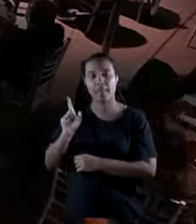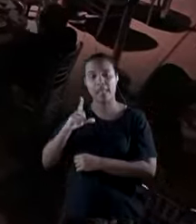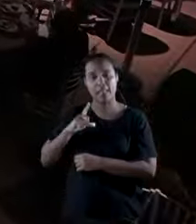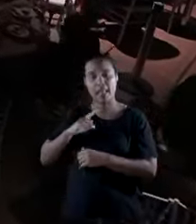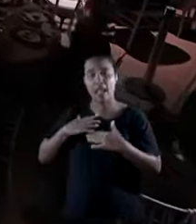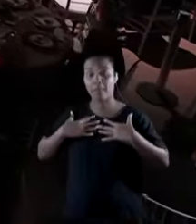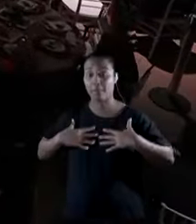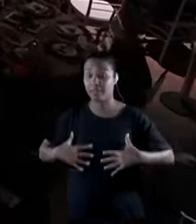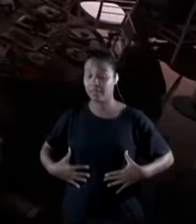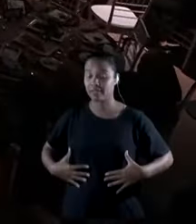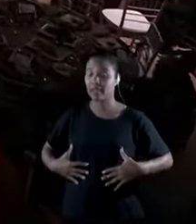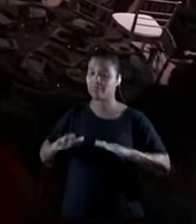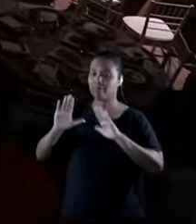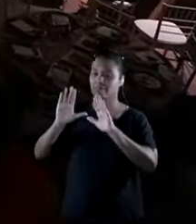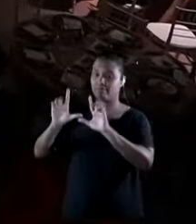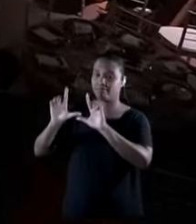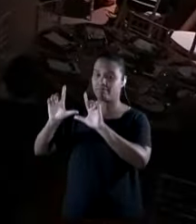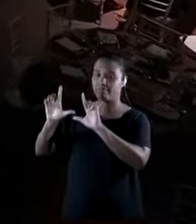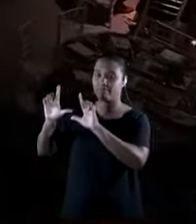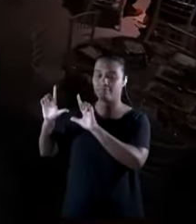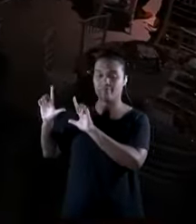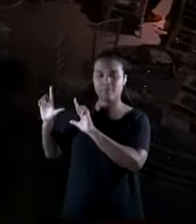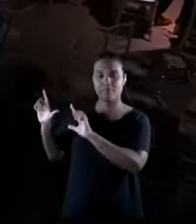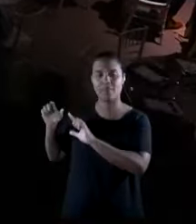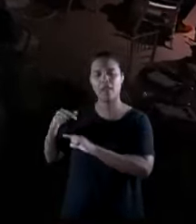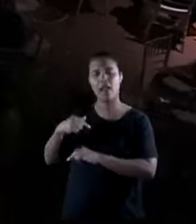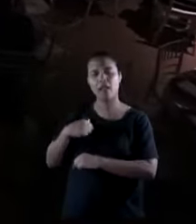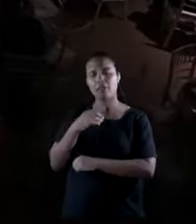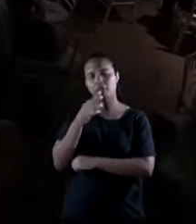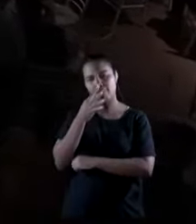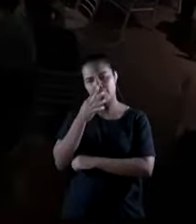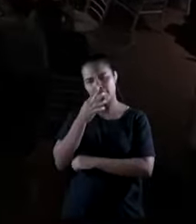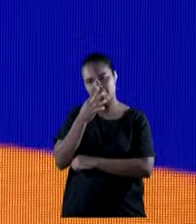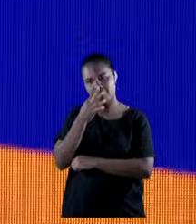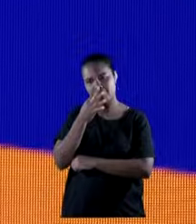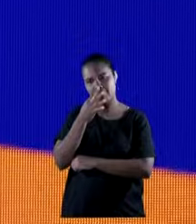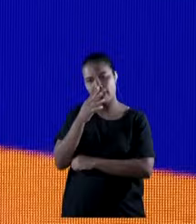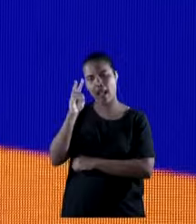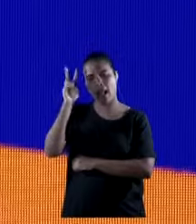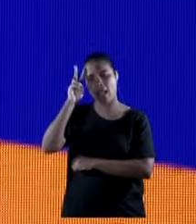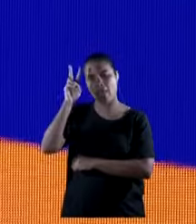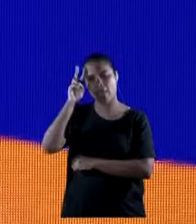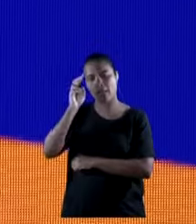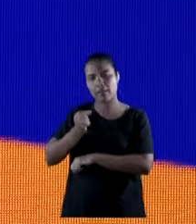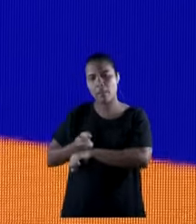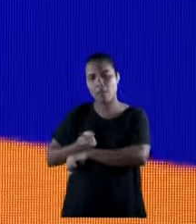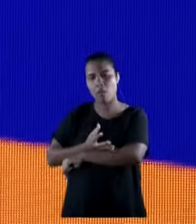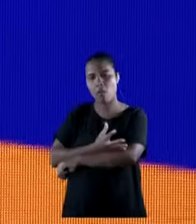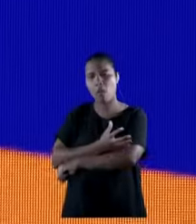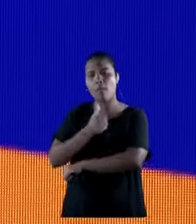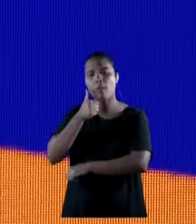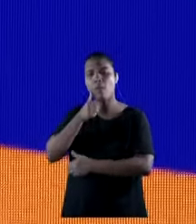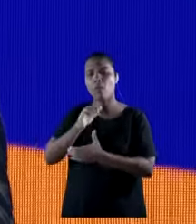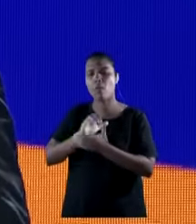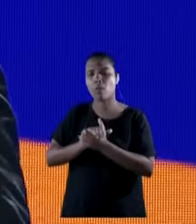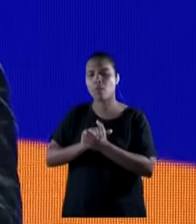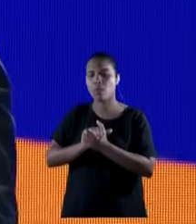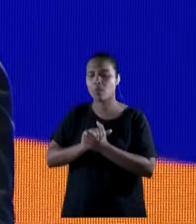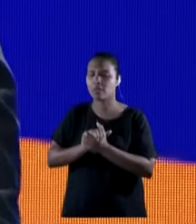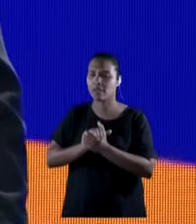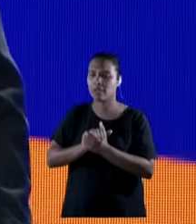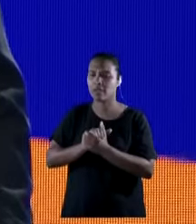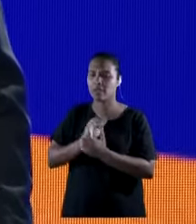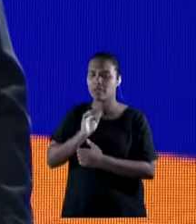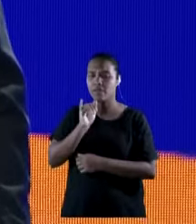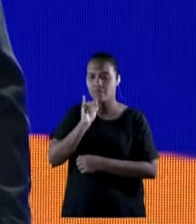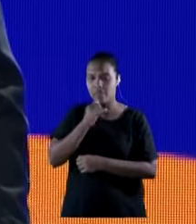camisas, entendeu? E eu gostei demais, eu estava ali nas coxias, de ver esse menino Hendrick. Eu fui ontem lá para torcer